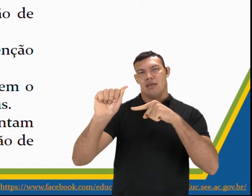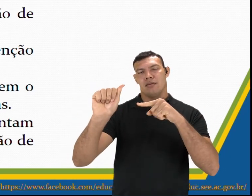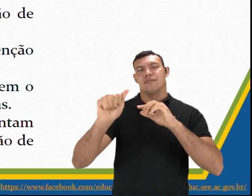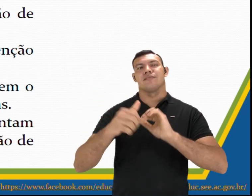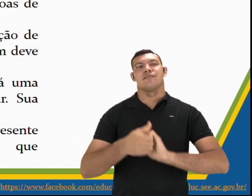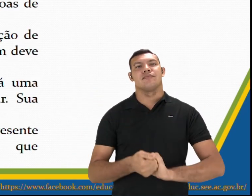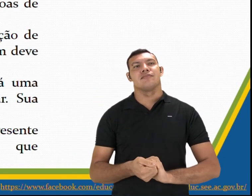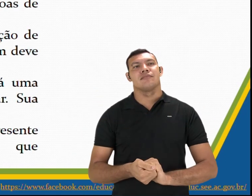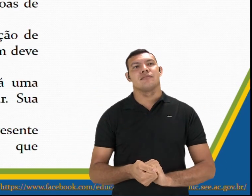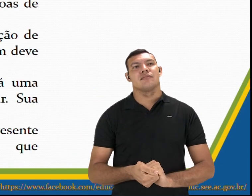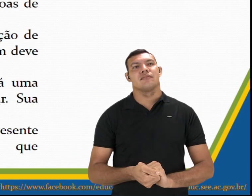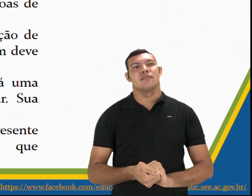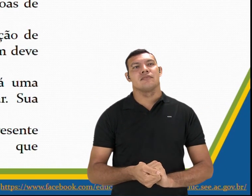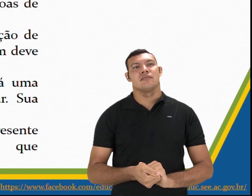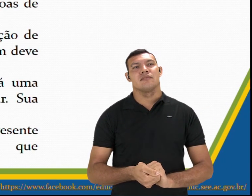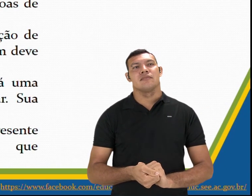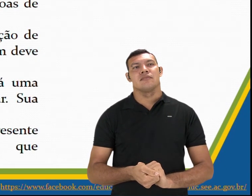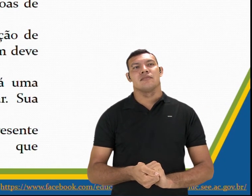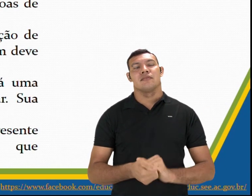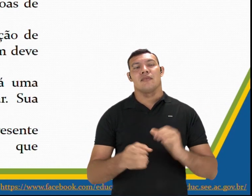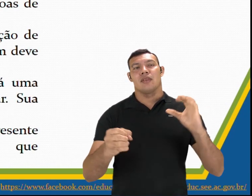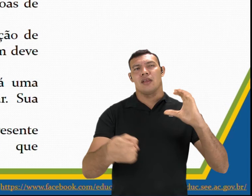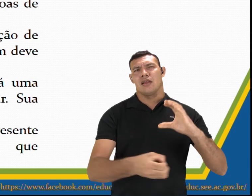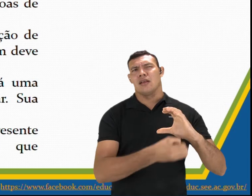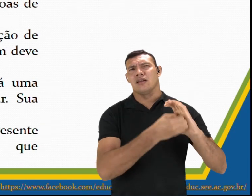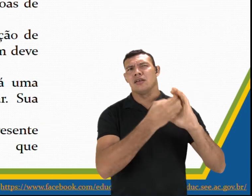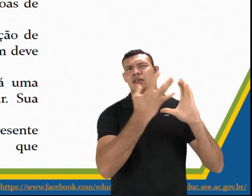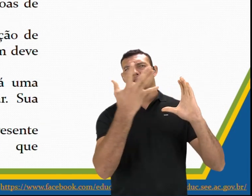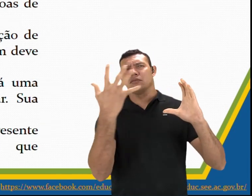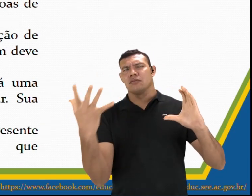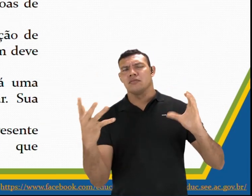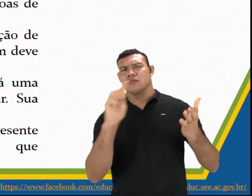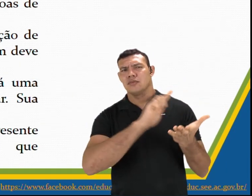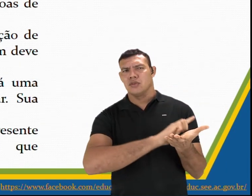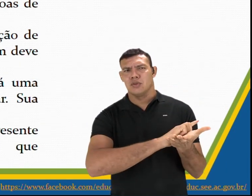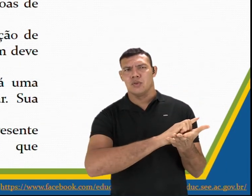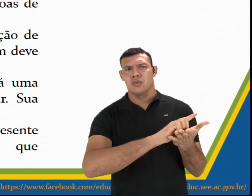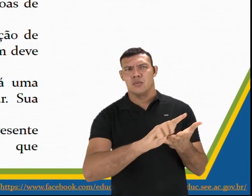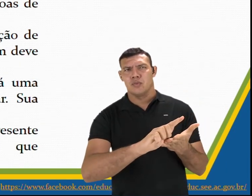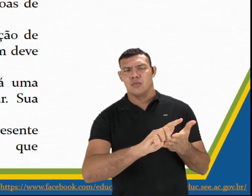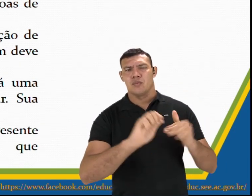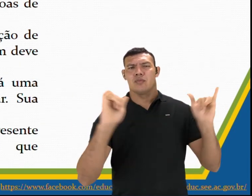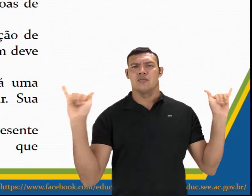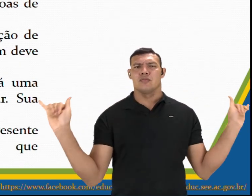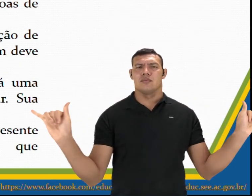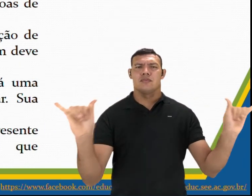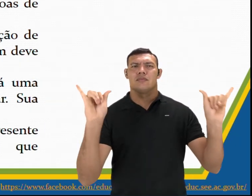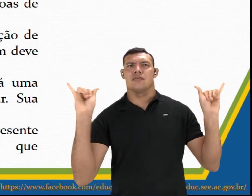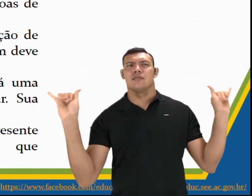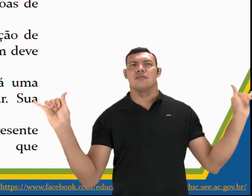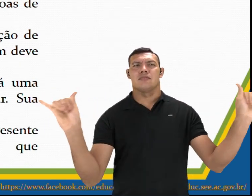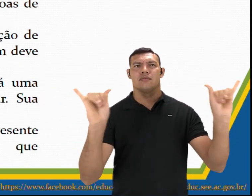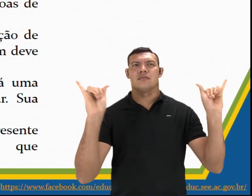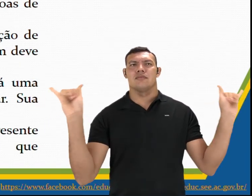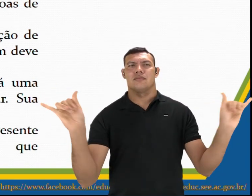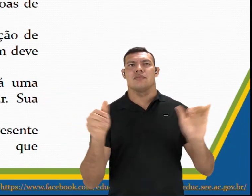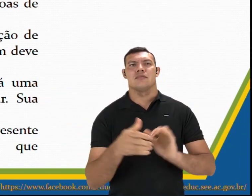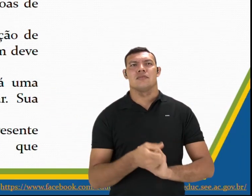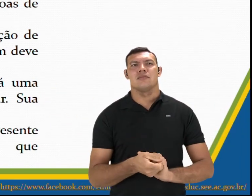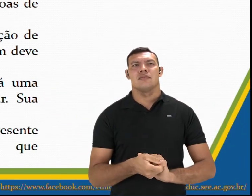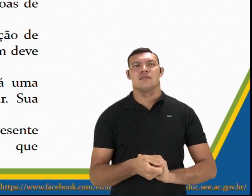tá? E a segunda questão, que são as características do gênero